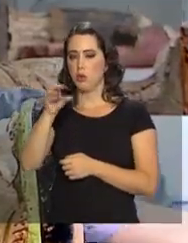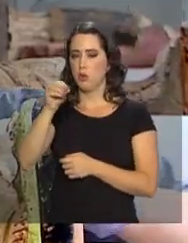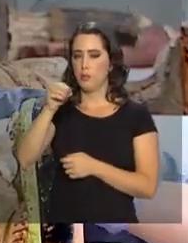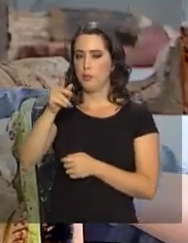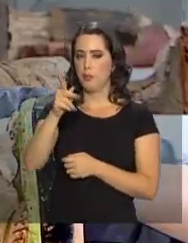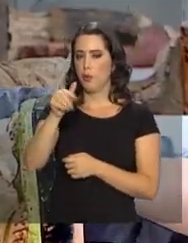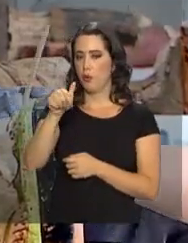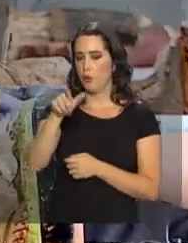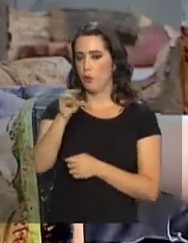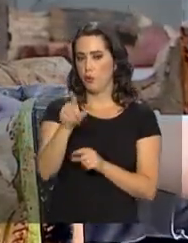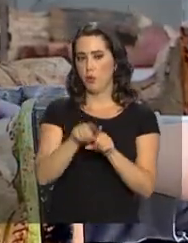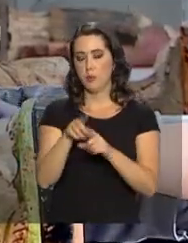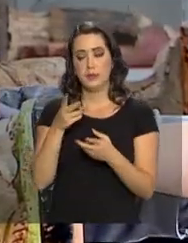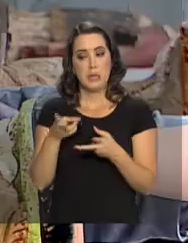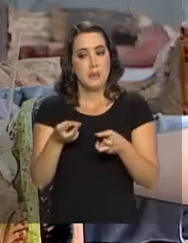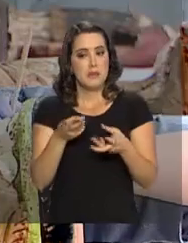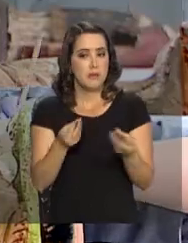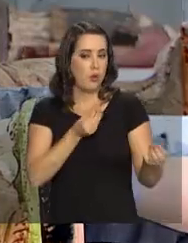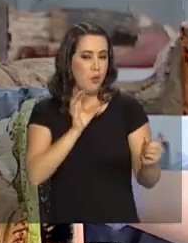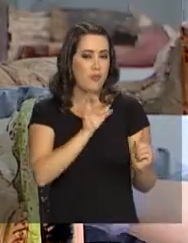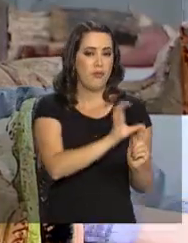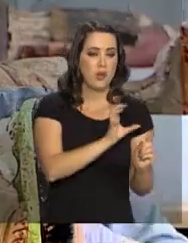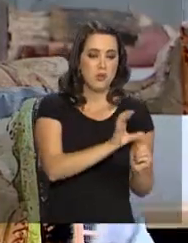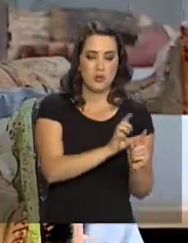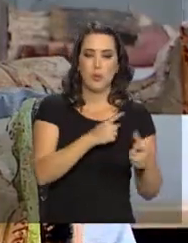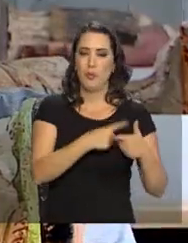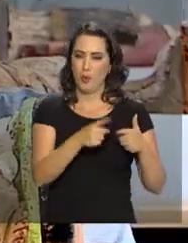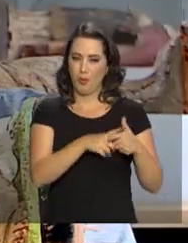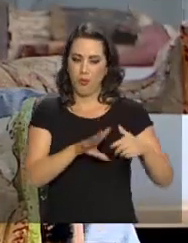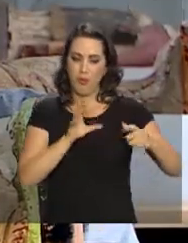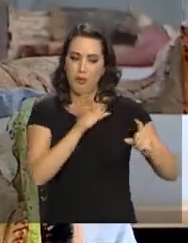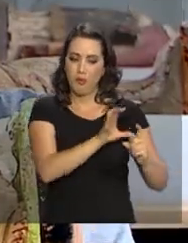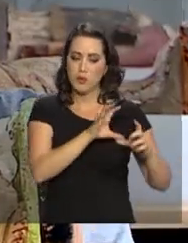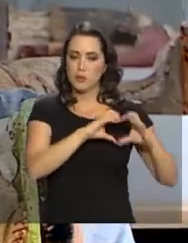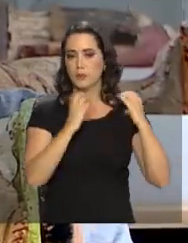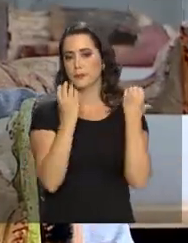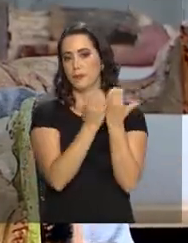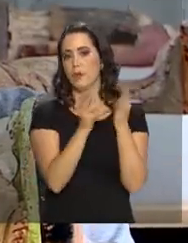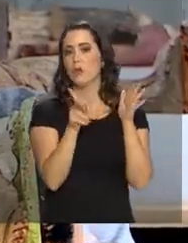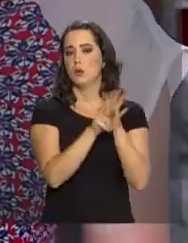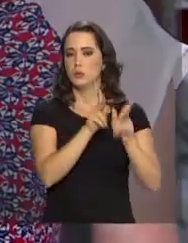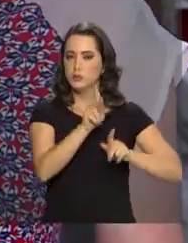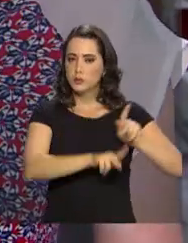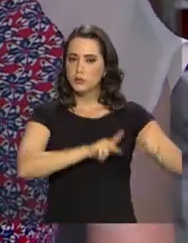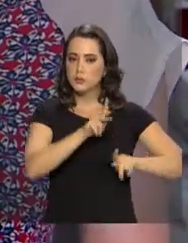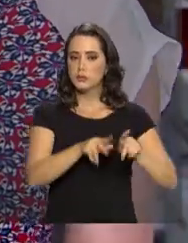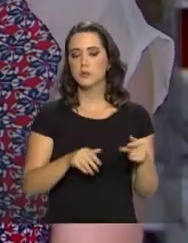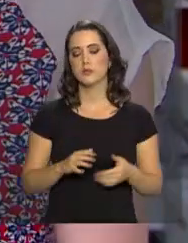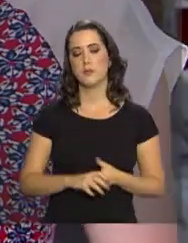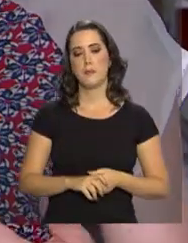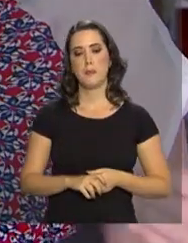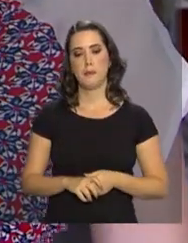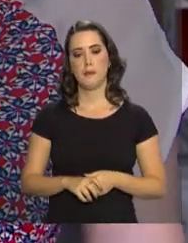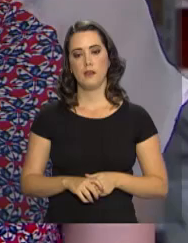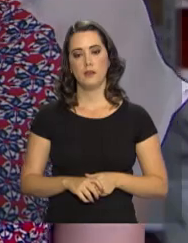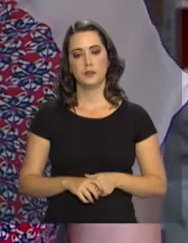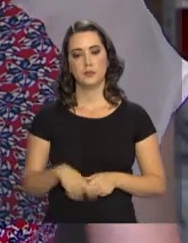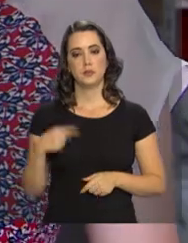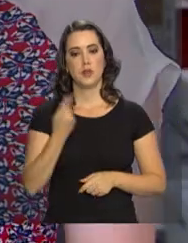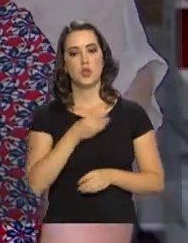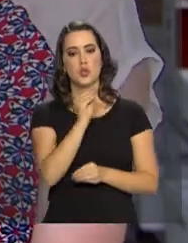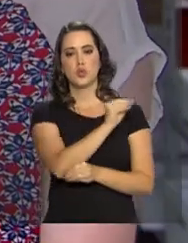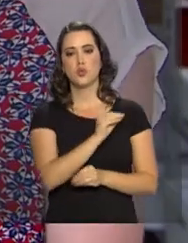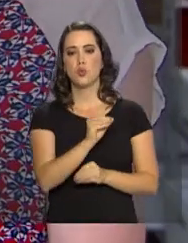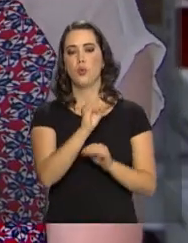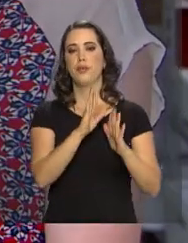tradições das comunidades atingidas e propor ações de reparação do patrimônio material. A gente faz a manutenção das capelas. A